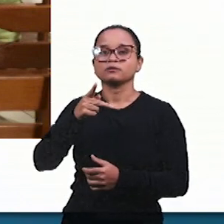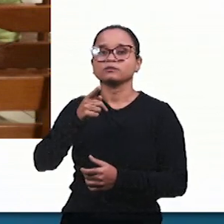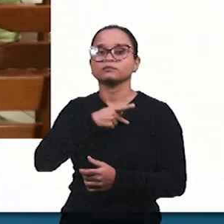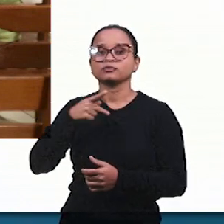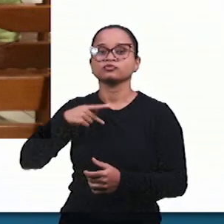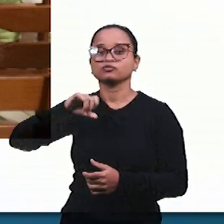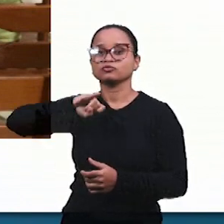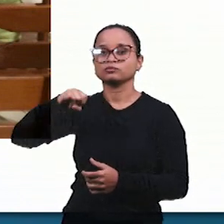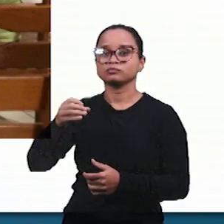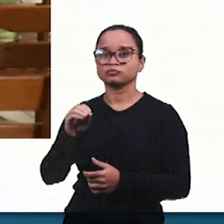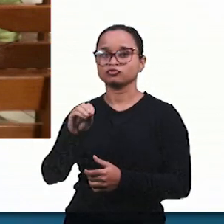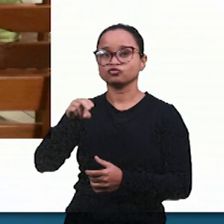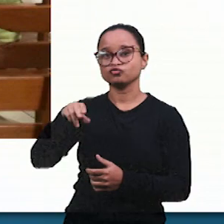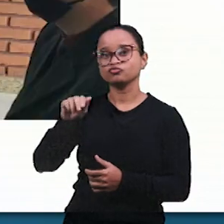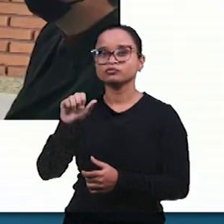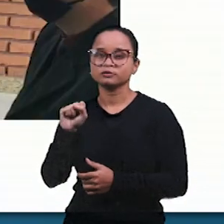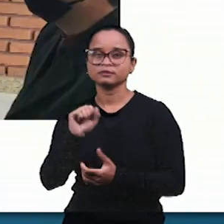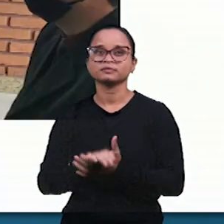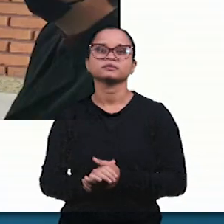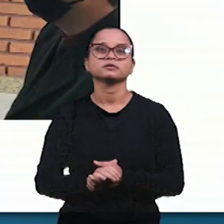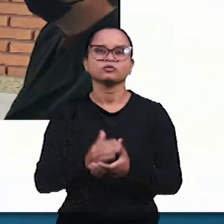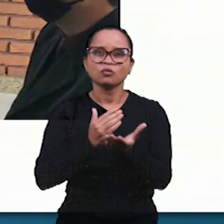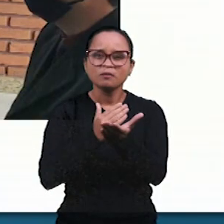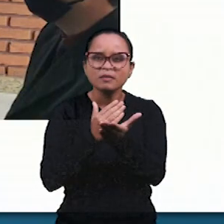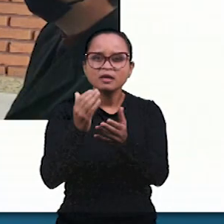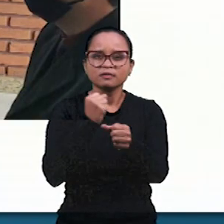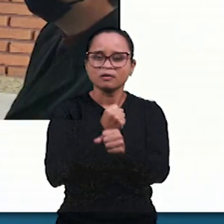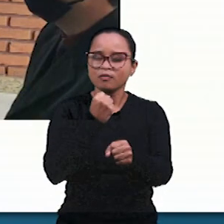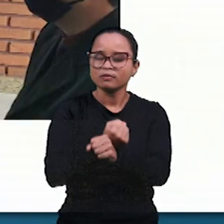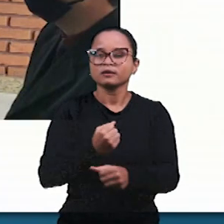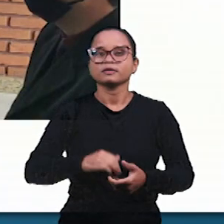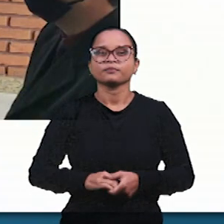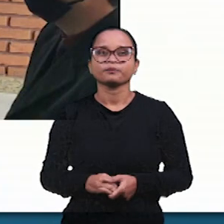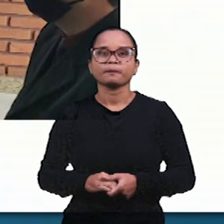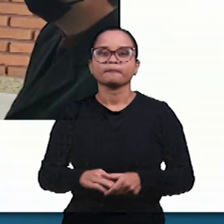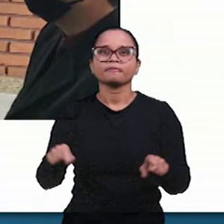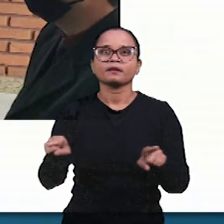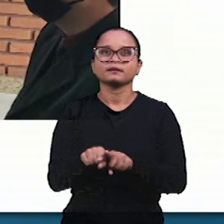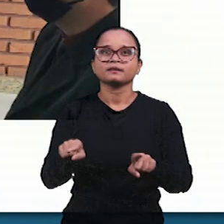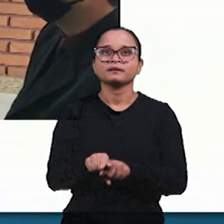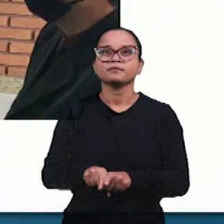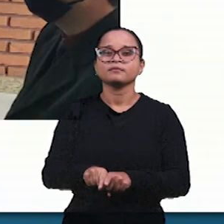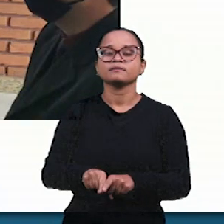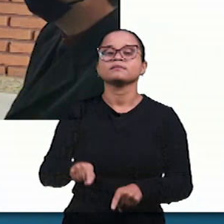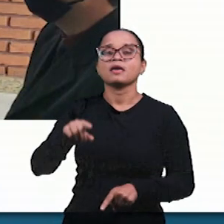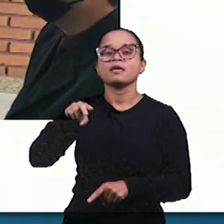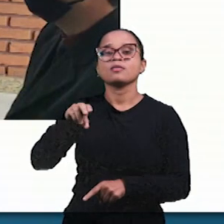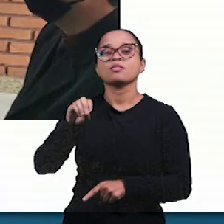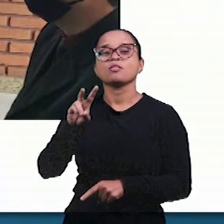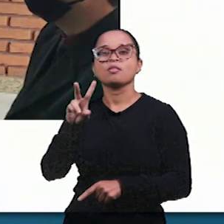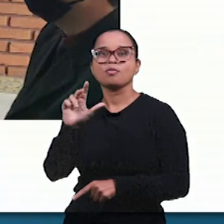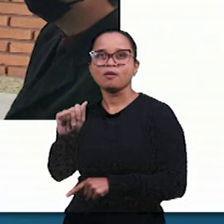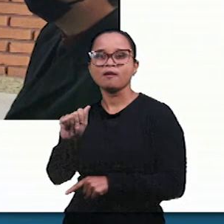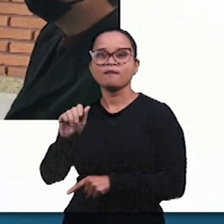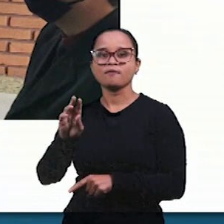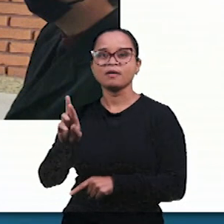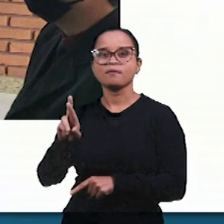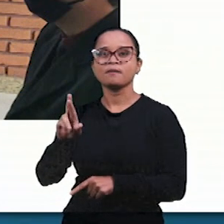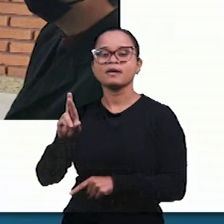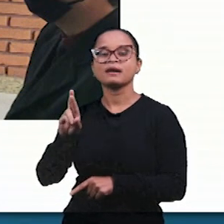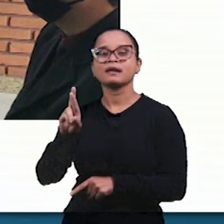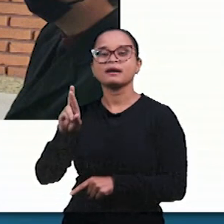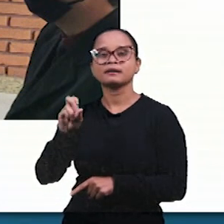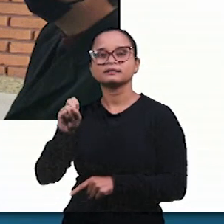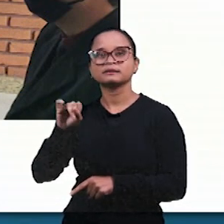dos pastores do início da obra. Vamos lá. Nova Brasília 1, em Cariacica, Espírito Santo, os irmãos aí participando